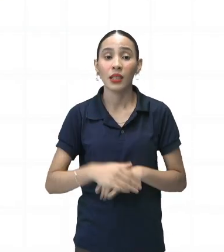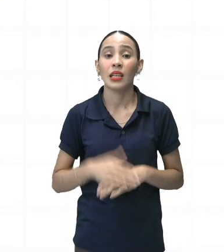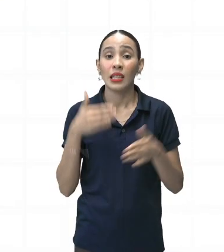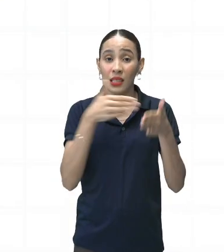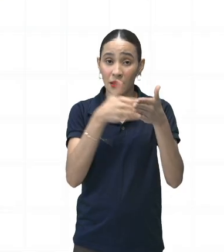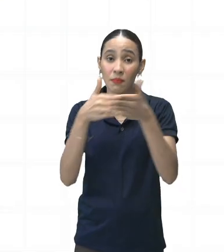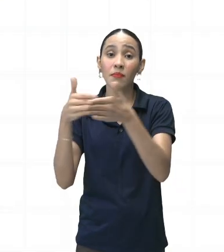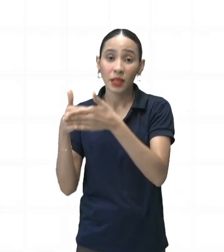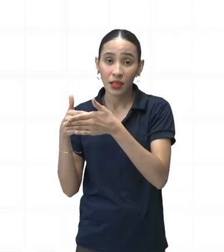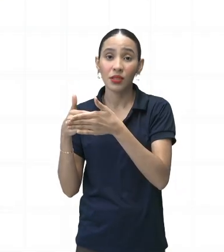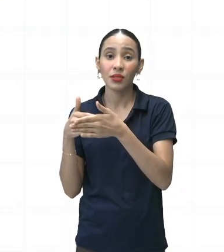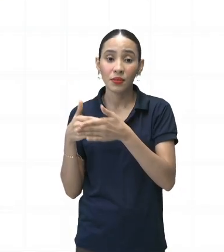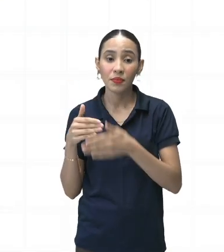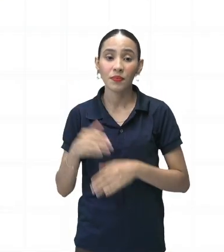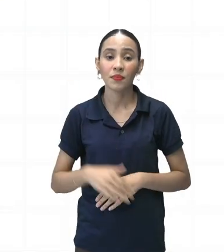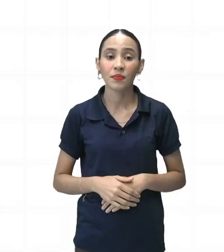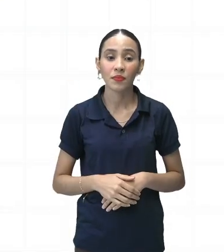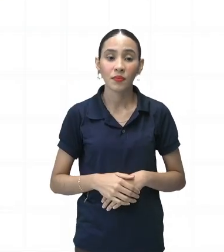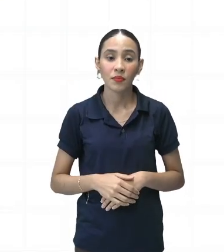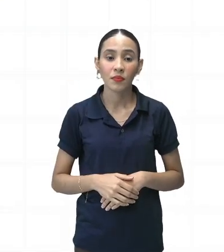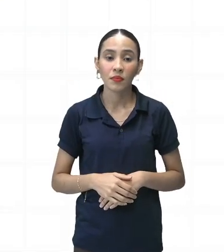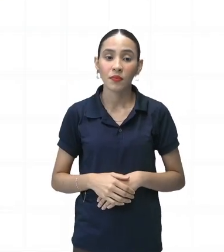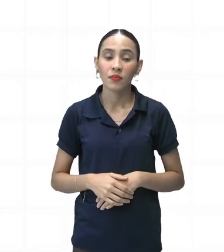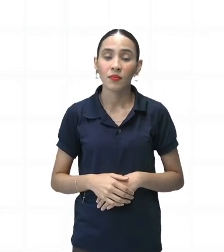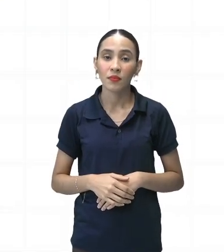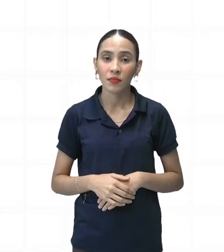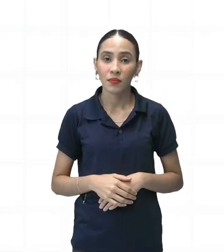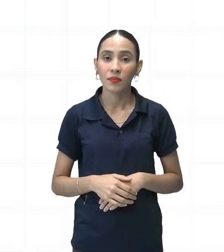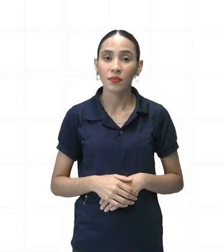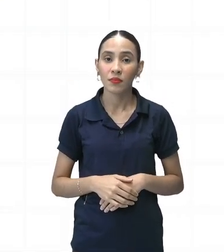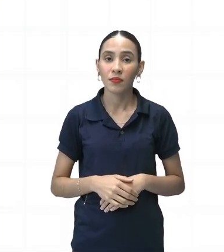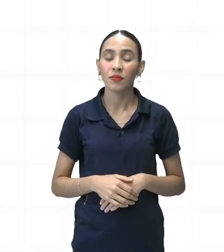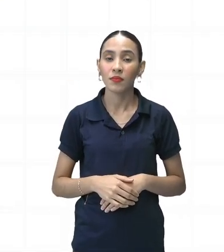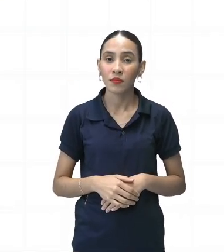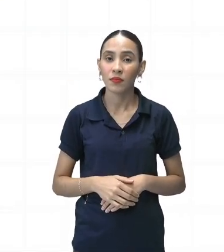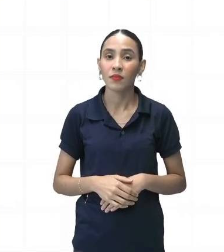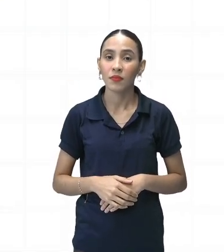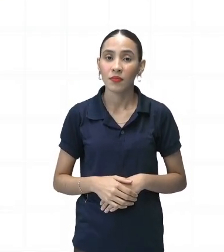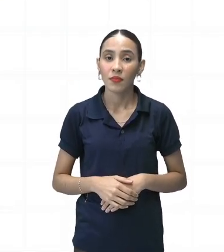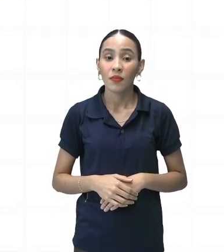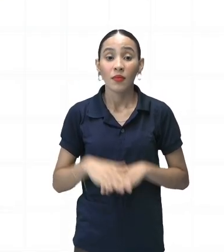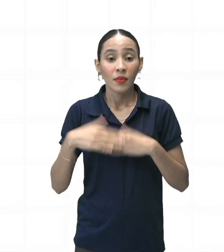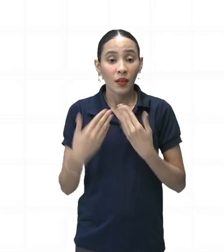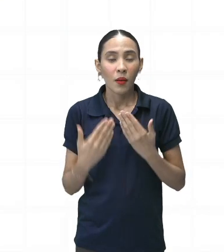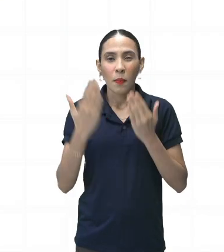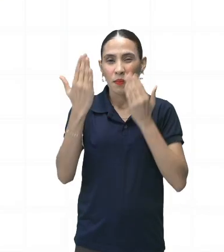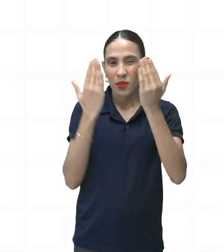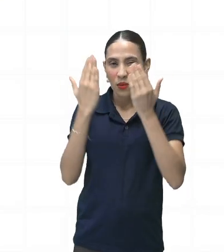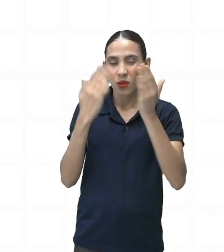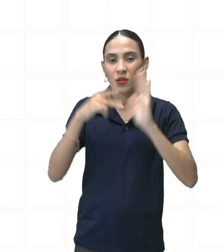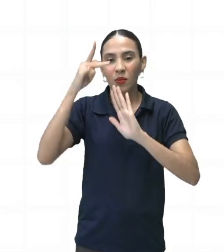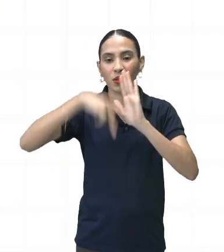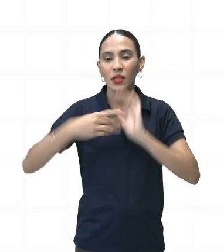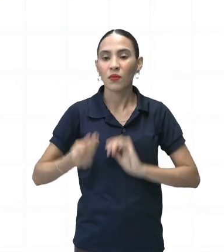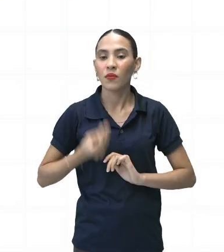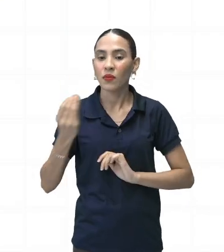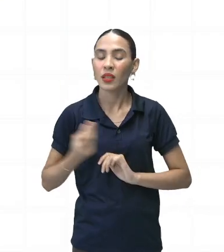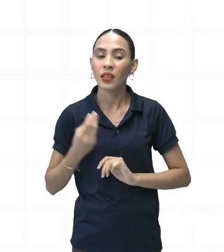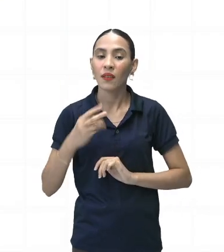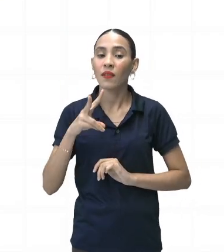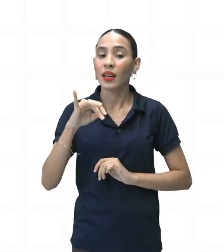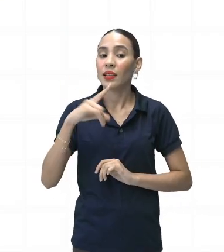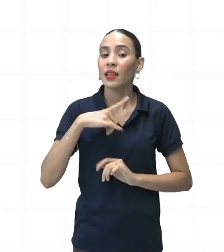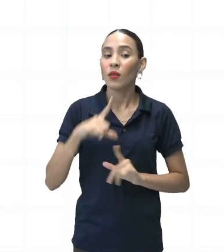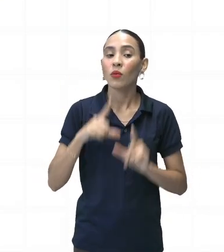os seus limites. Ok? A dimensão psicológica de um projeto de vida